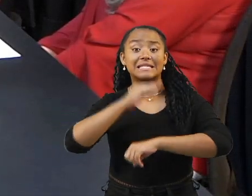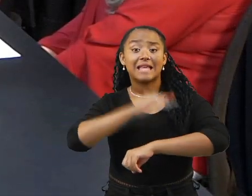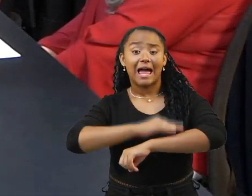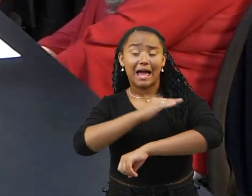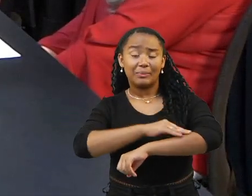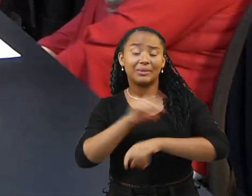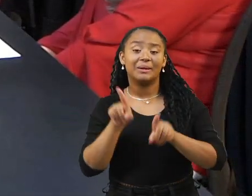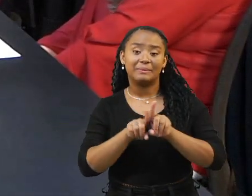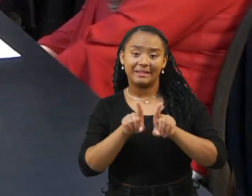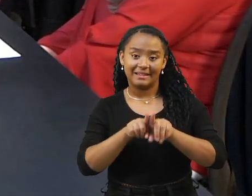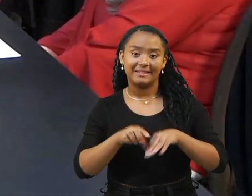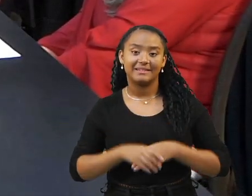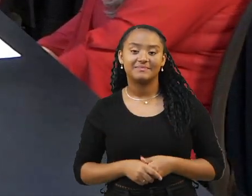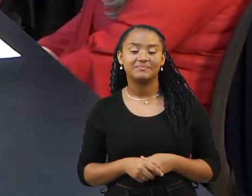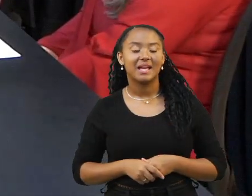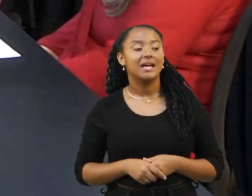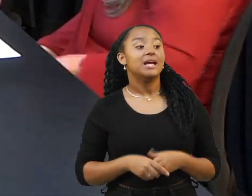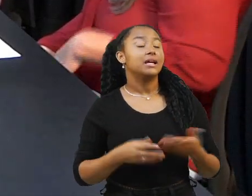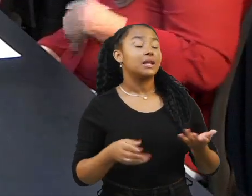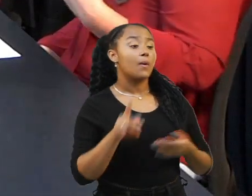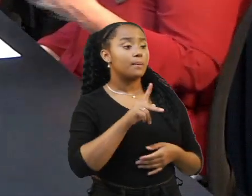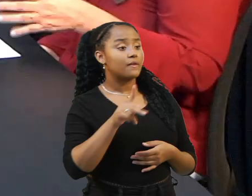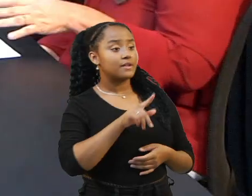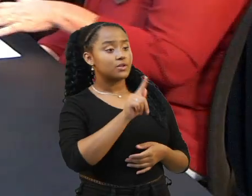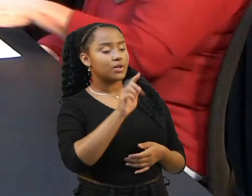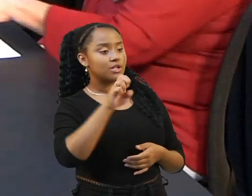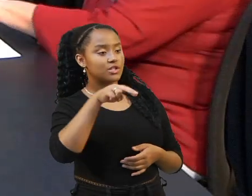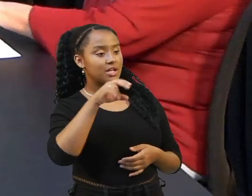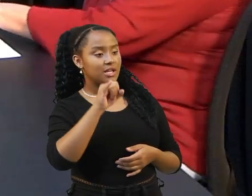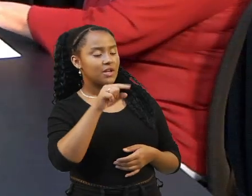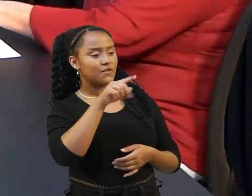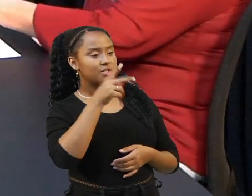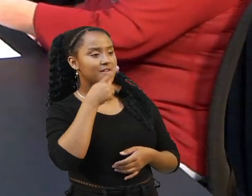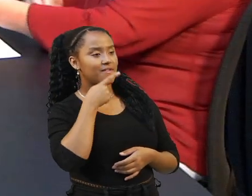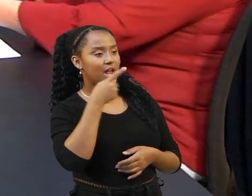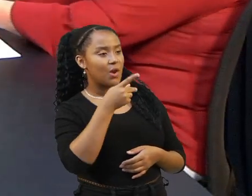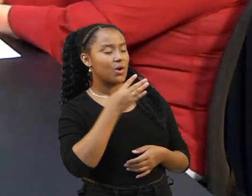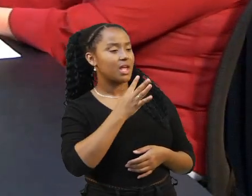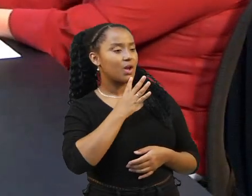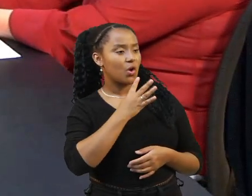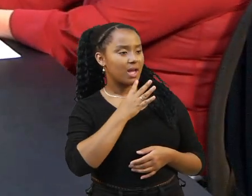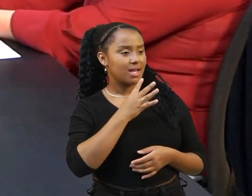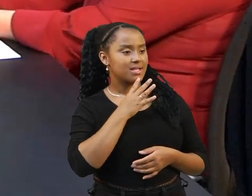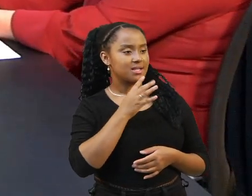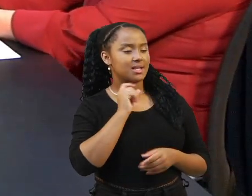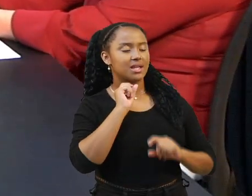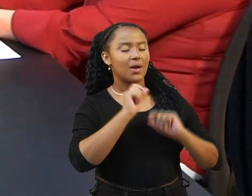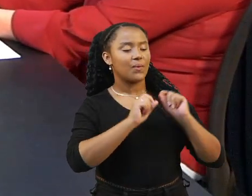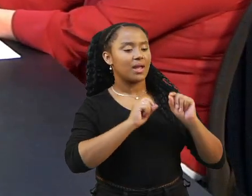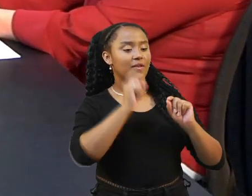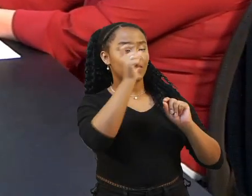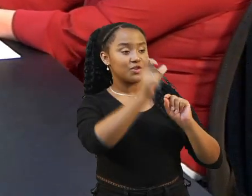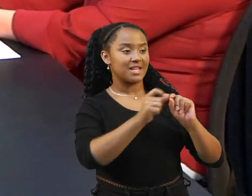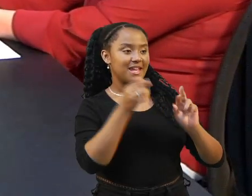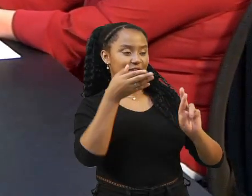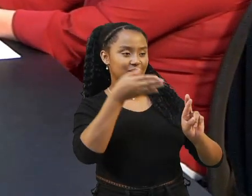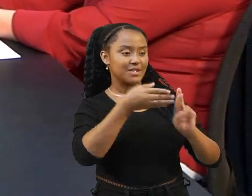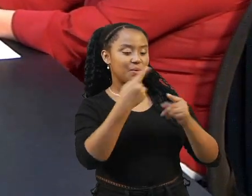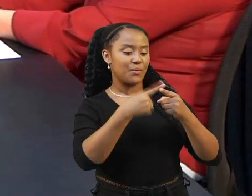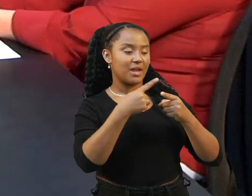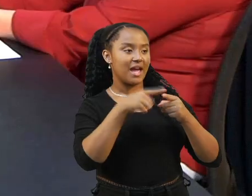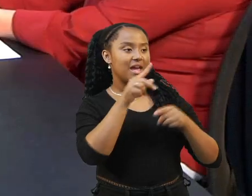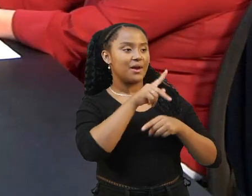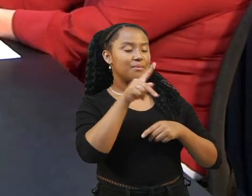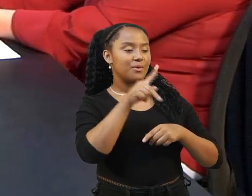mesmo. Professora Geni, como a senhora disse agora há pouco, a senhora é conhecida muito como a professora dos idosos,